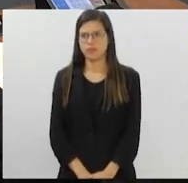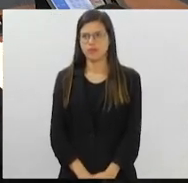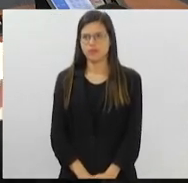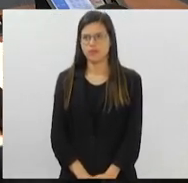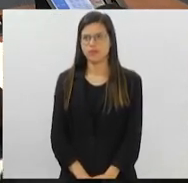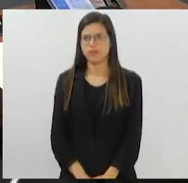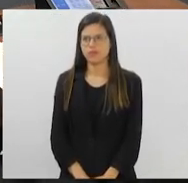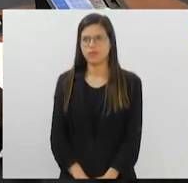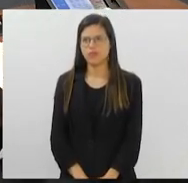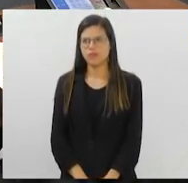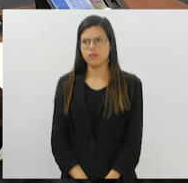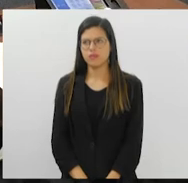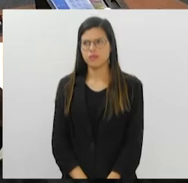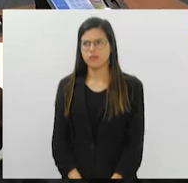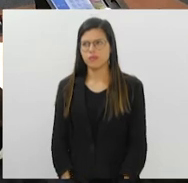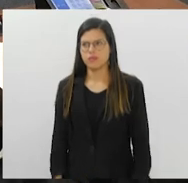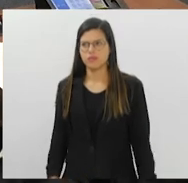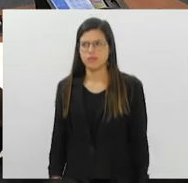Tá